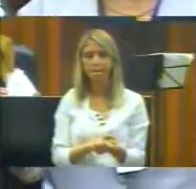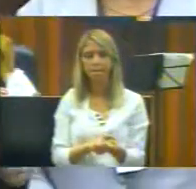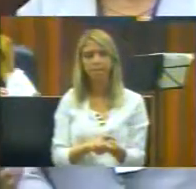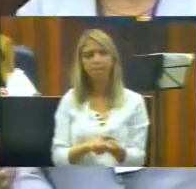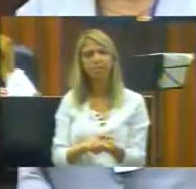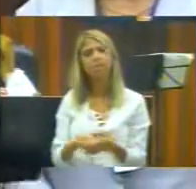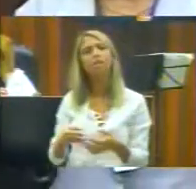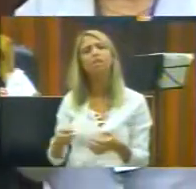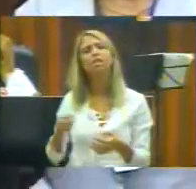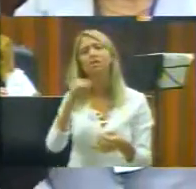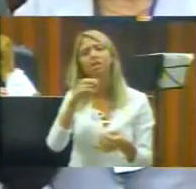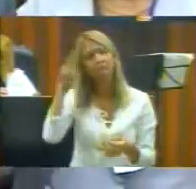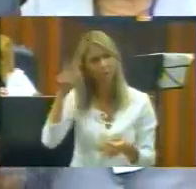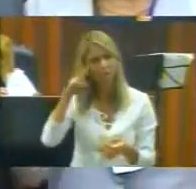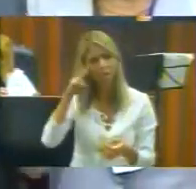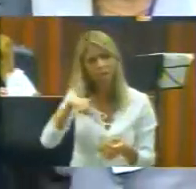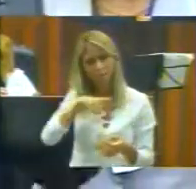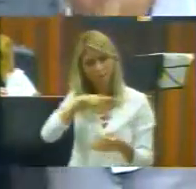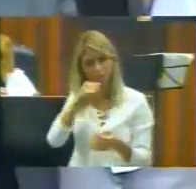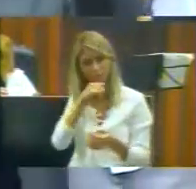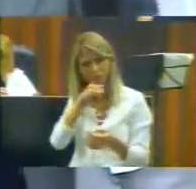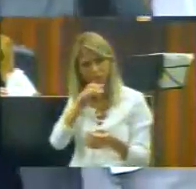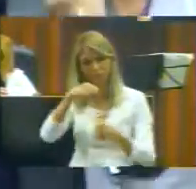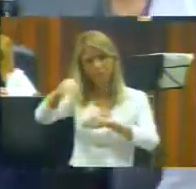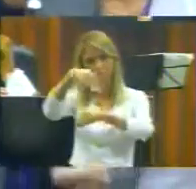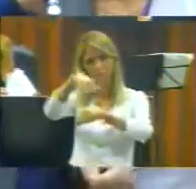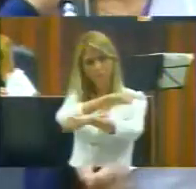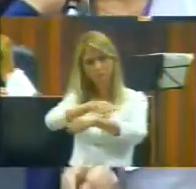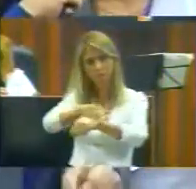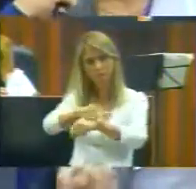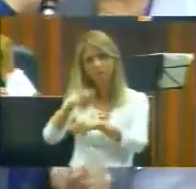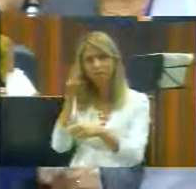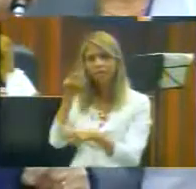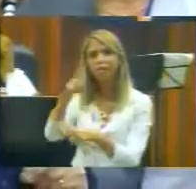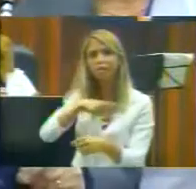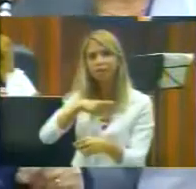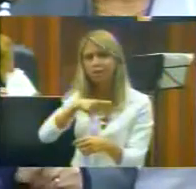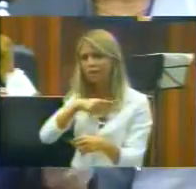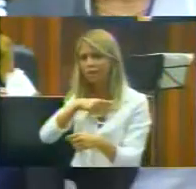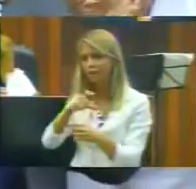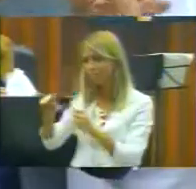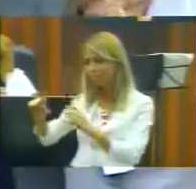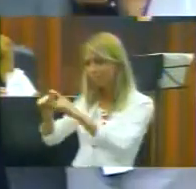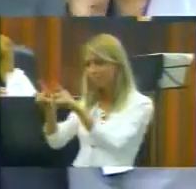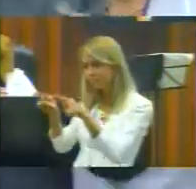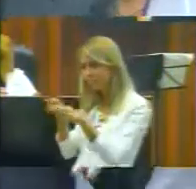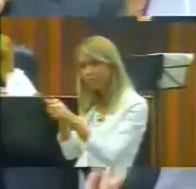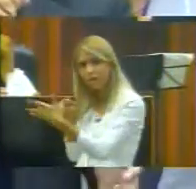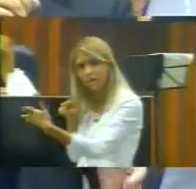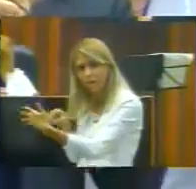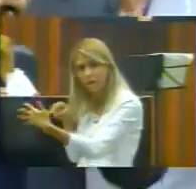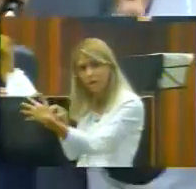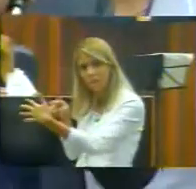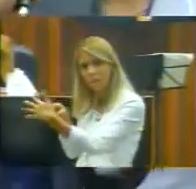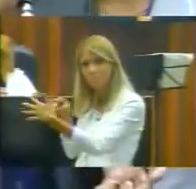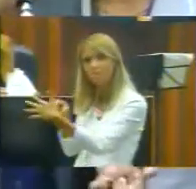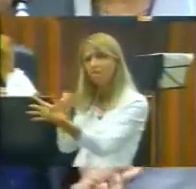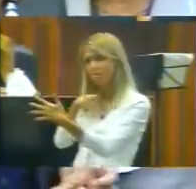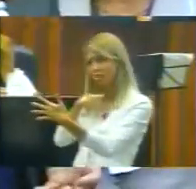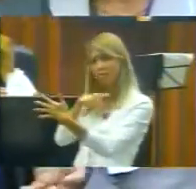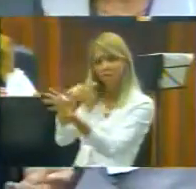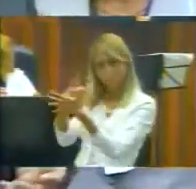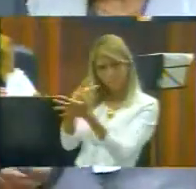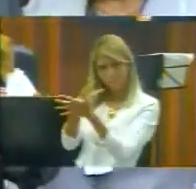com problema, aqui a gente tem que ter cuidado com a luz que está queimada. É assim que a gente cuida do que a gente